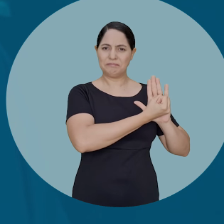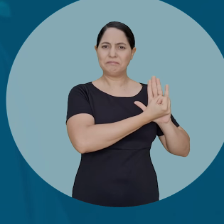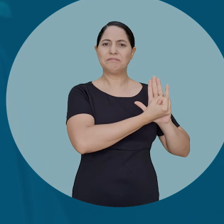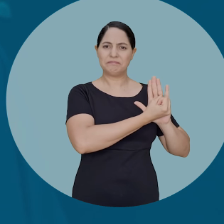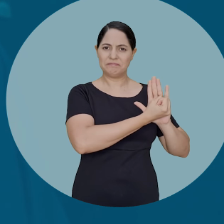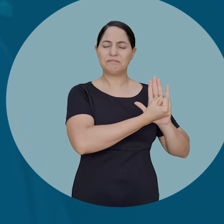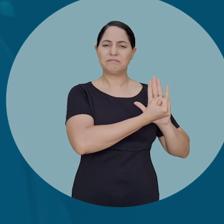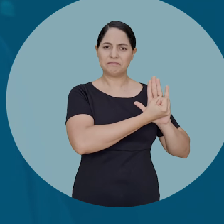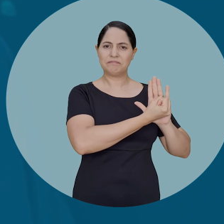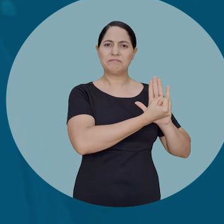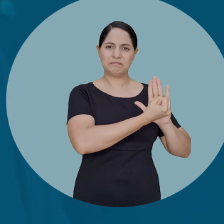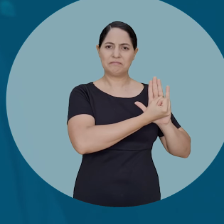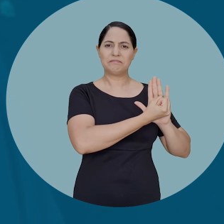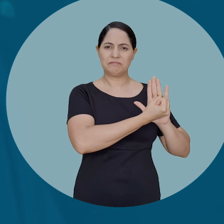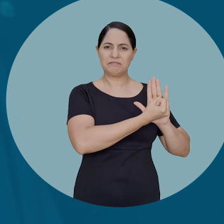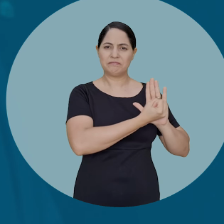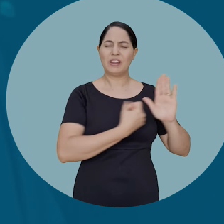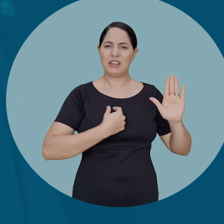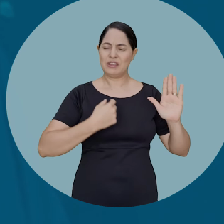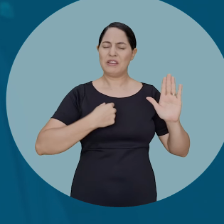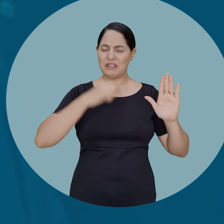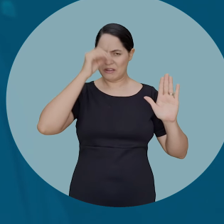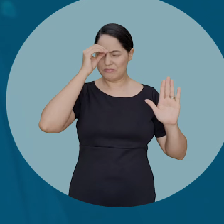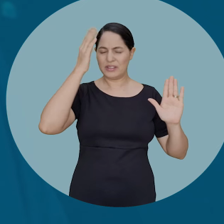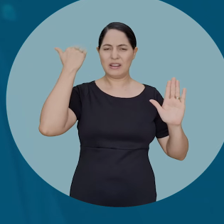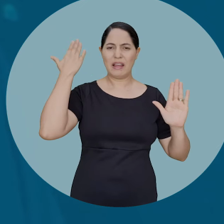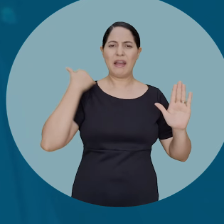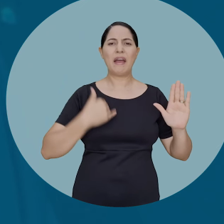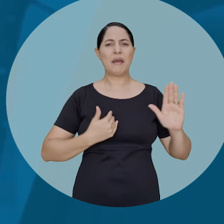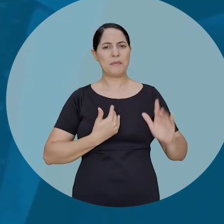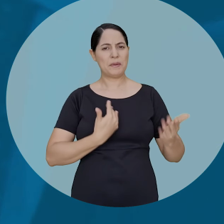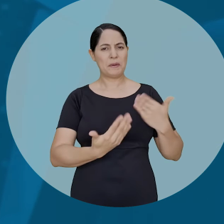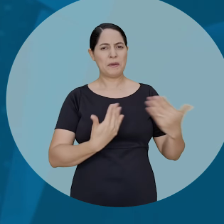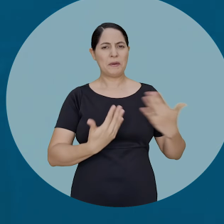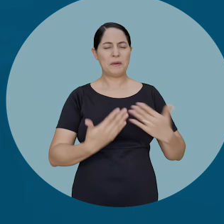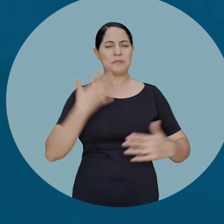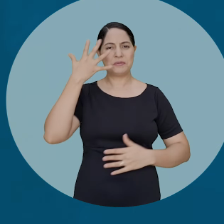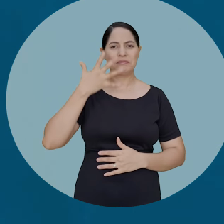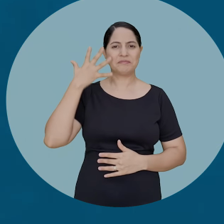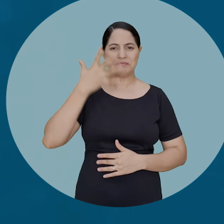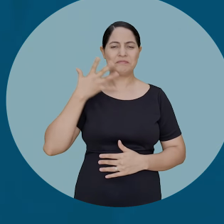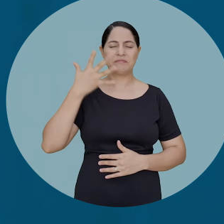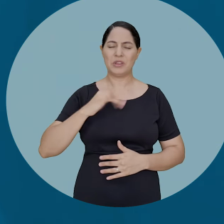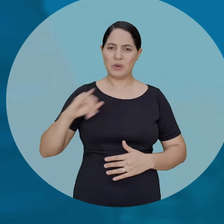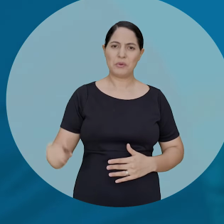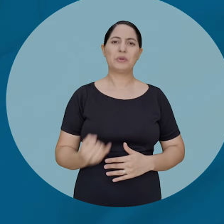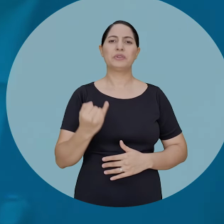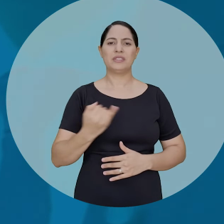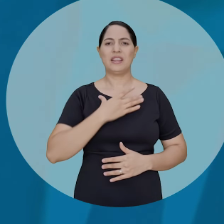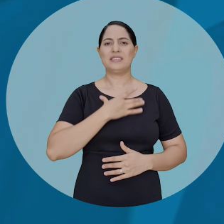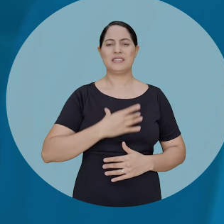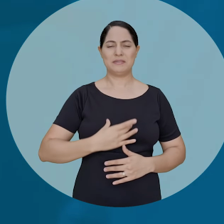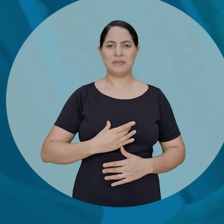a quem eu conheci e que, durante as palavras que aqui vou proferir, terei a oportunidade de